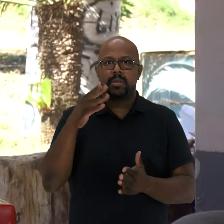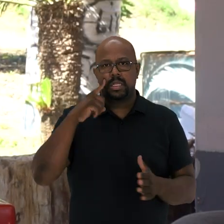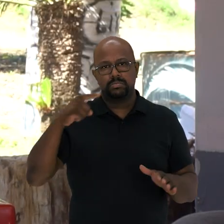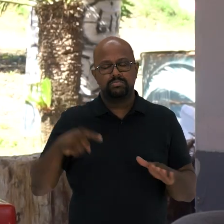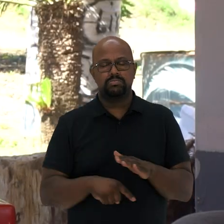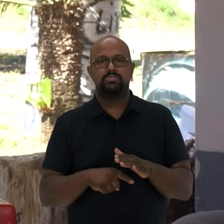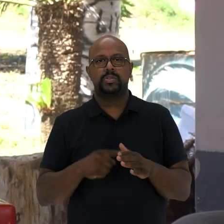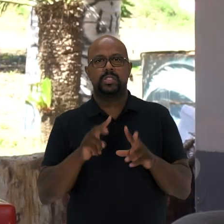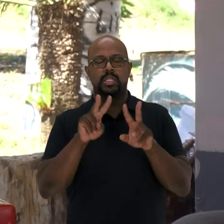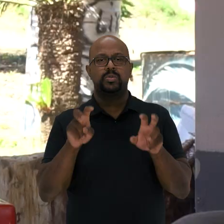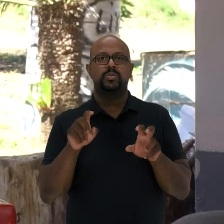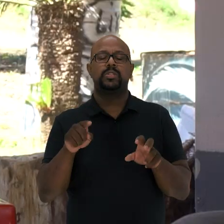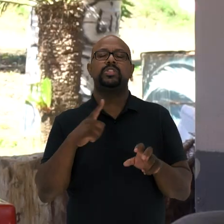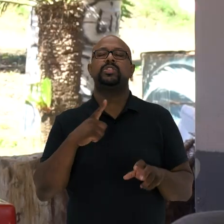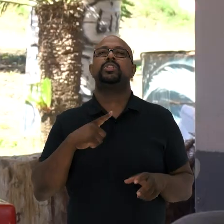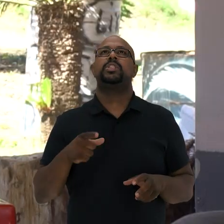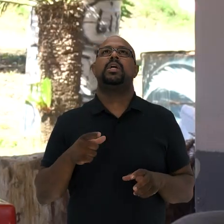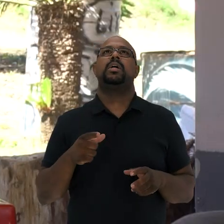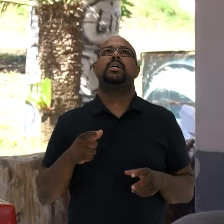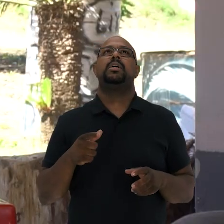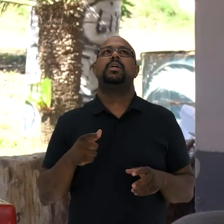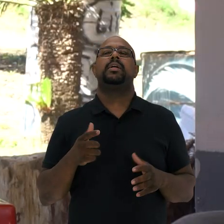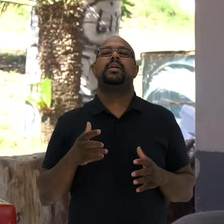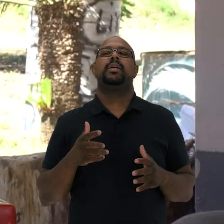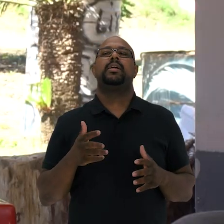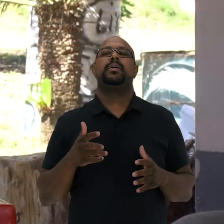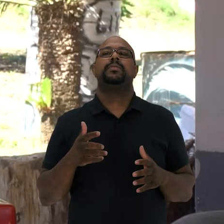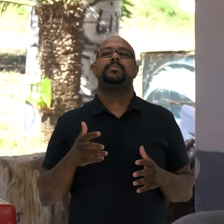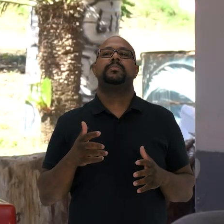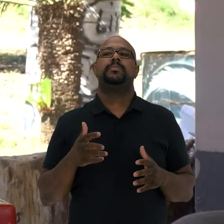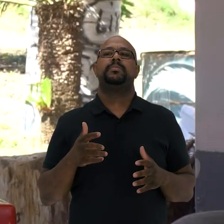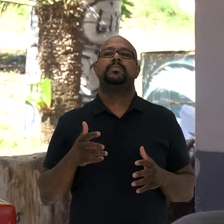dentro do processo todo, né? Aonde tinha...